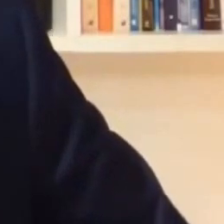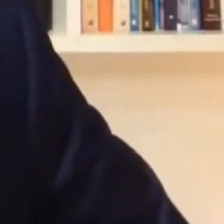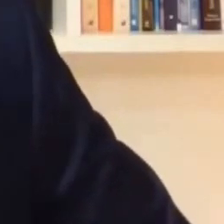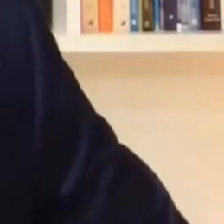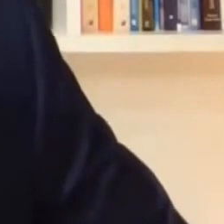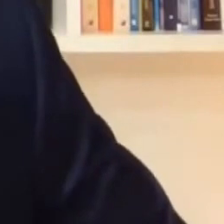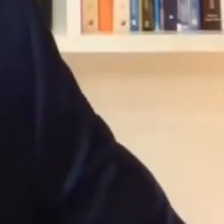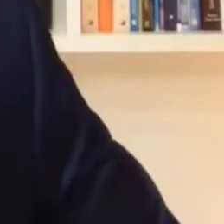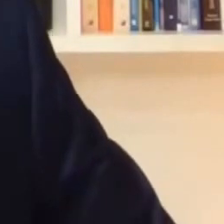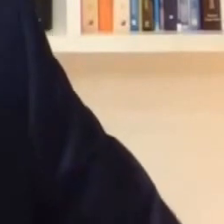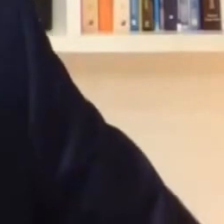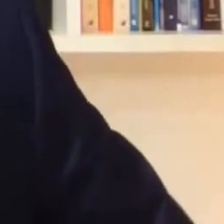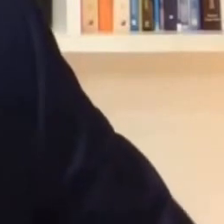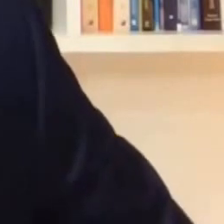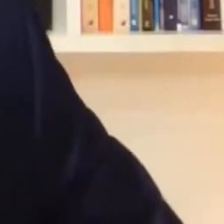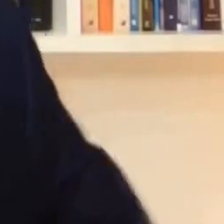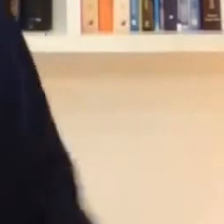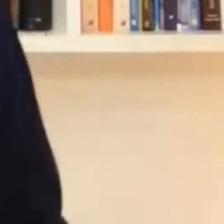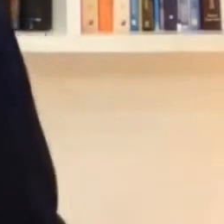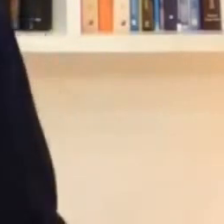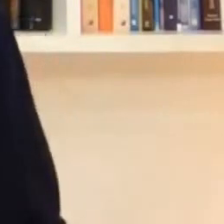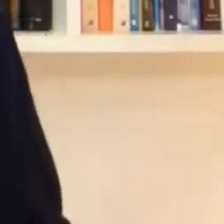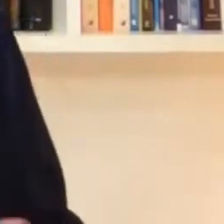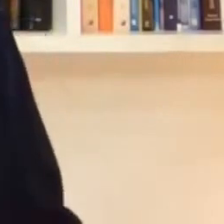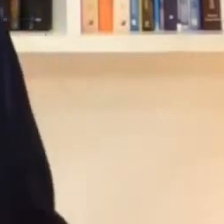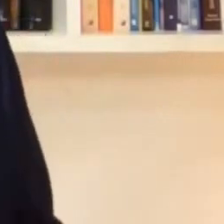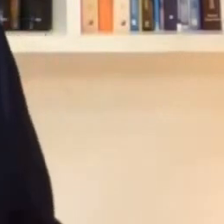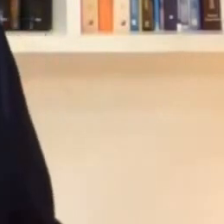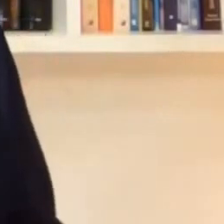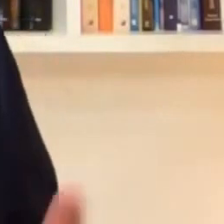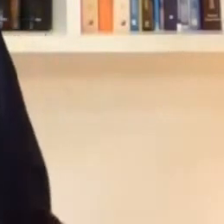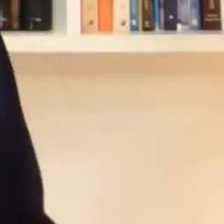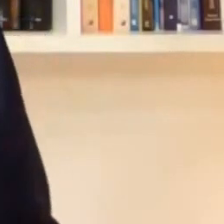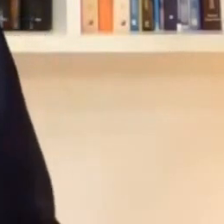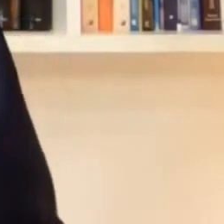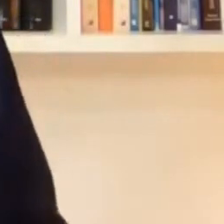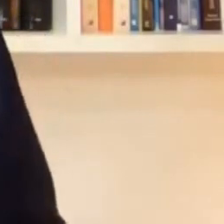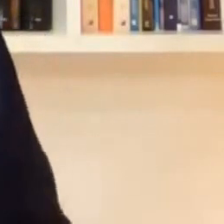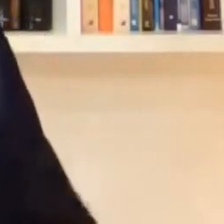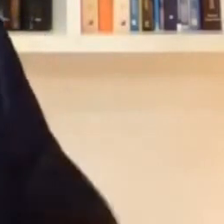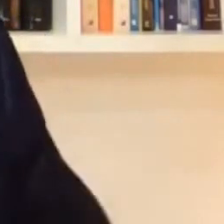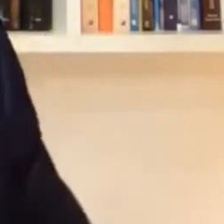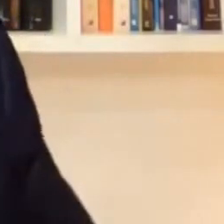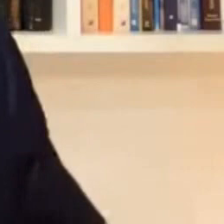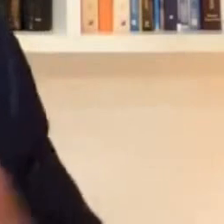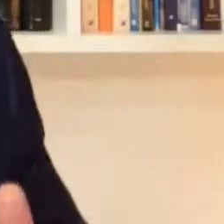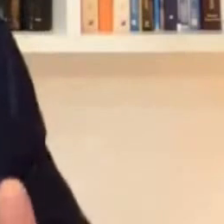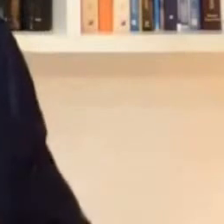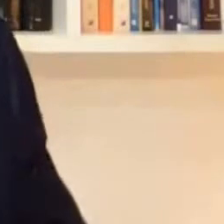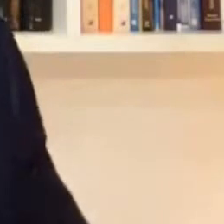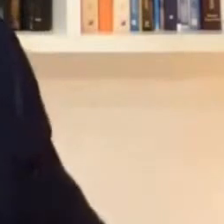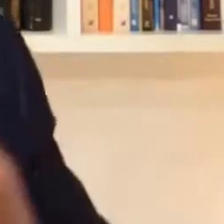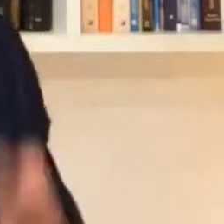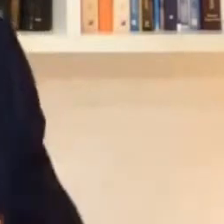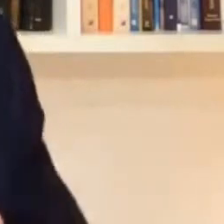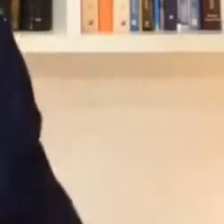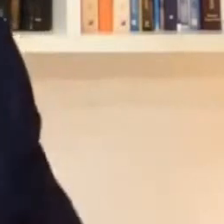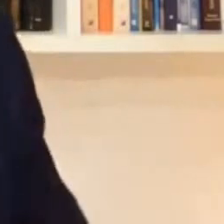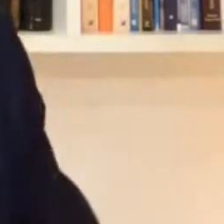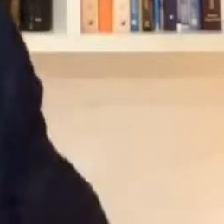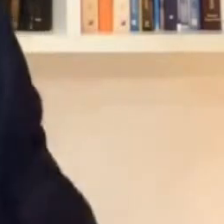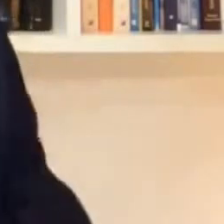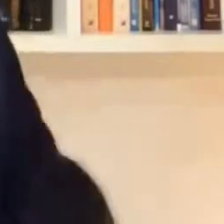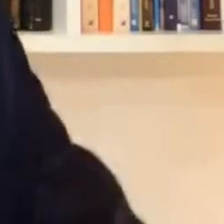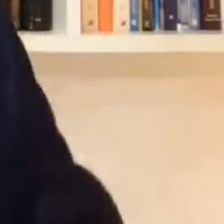e quanto mais a gente tudo esse assunto mais tempo para estudar e é claro que nessa primeira meia hora realmente a gente não tem tempo para se